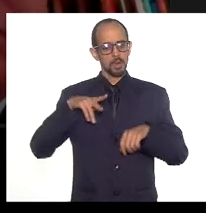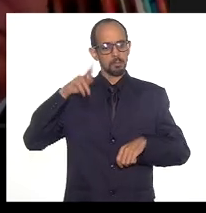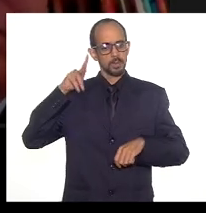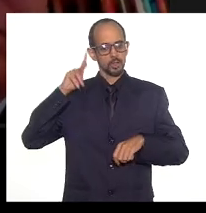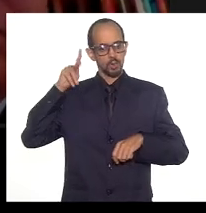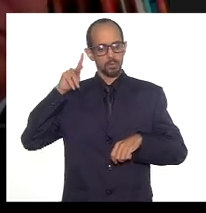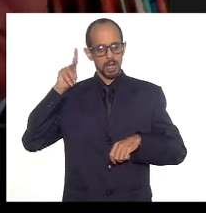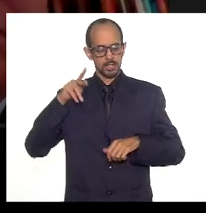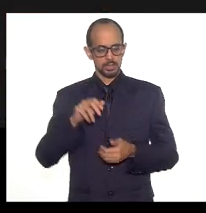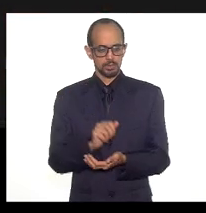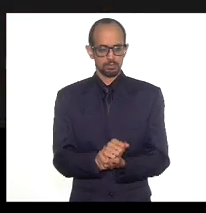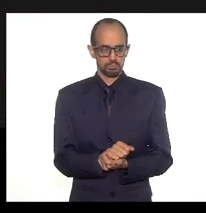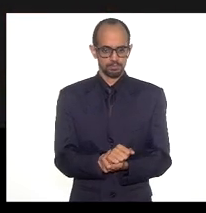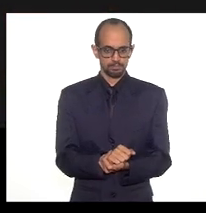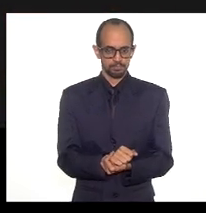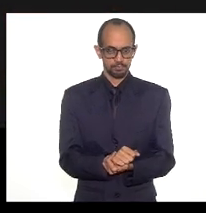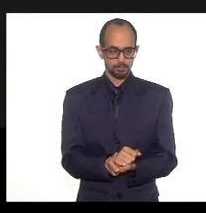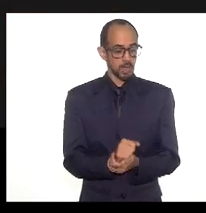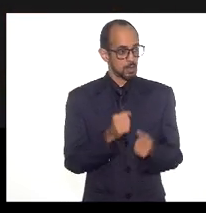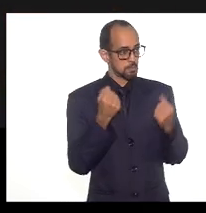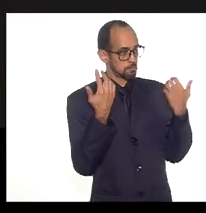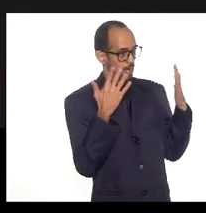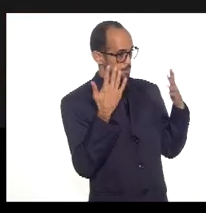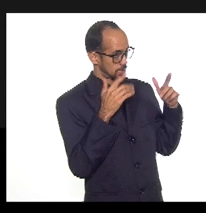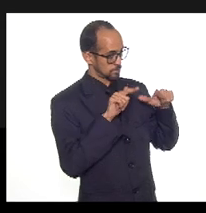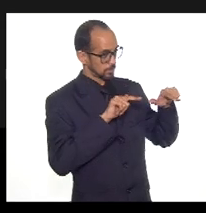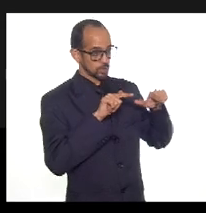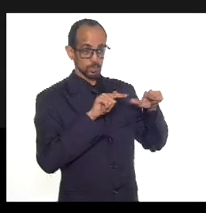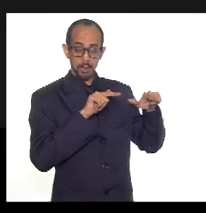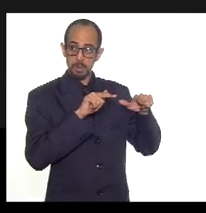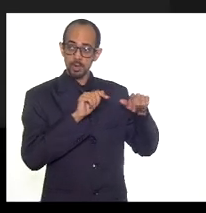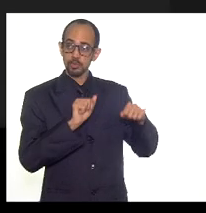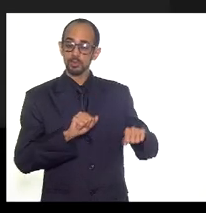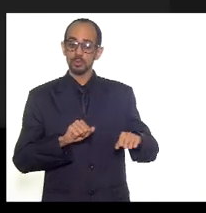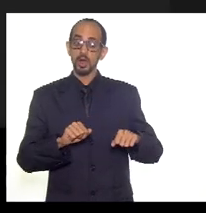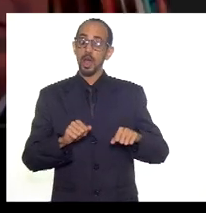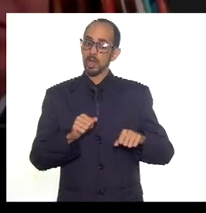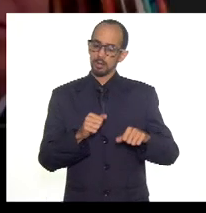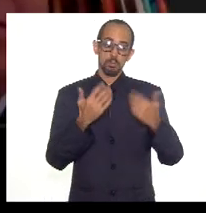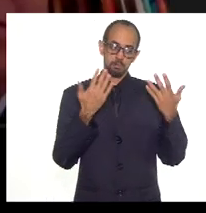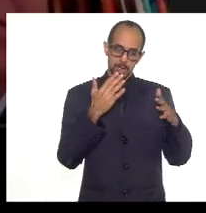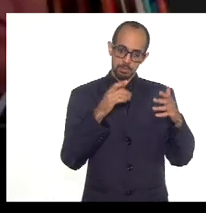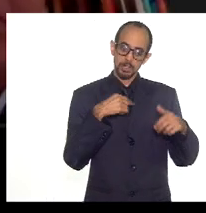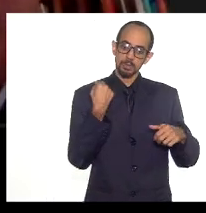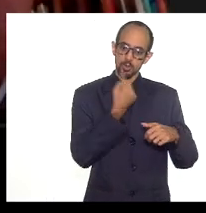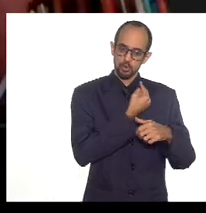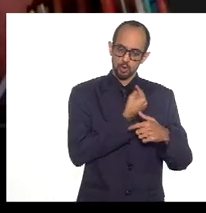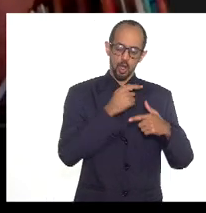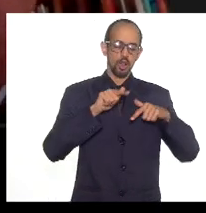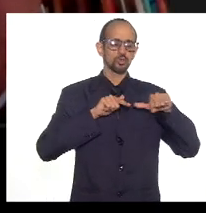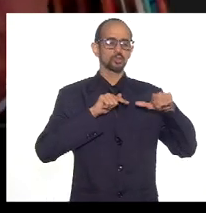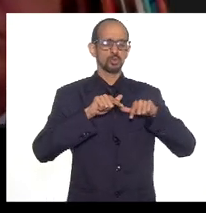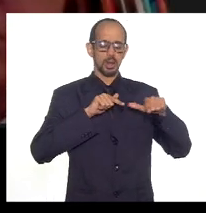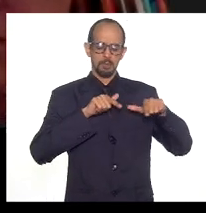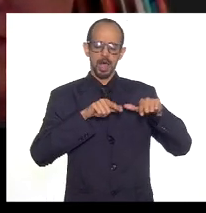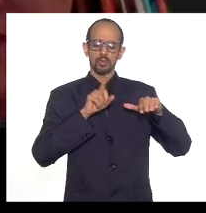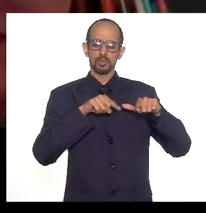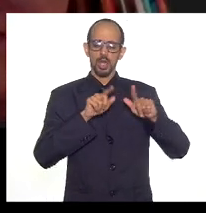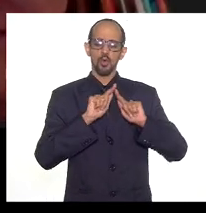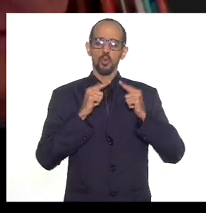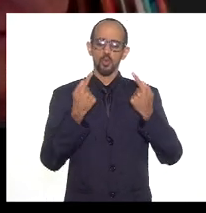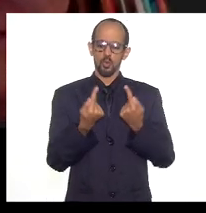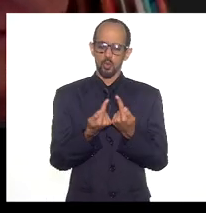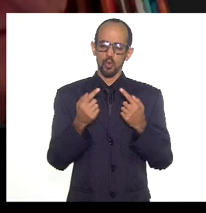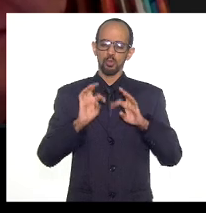né? Parabéns pelo trabalho aí. Não, parabéns pelo nosso trabalho, né? Isso aí é trabalho Sim. de grupos,